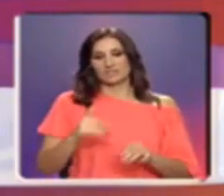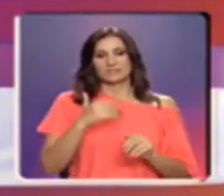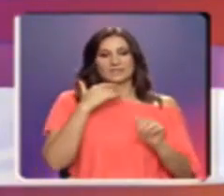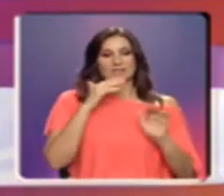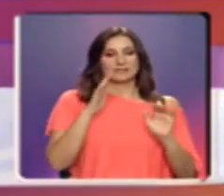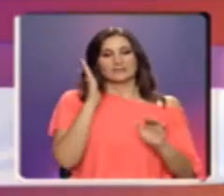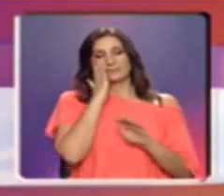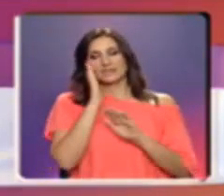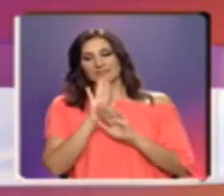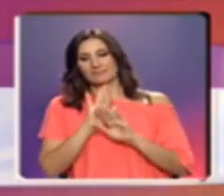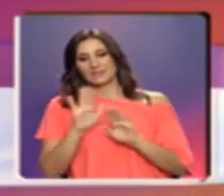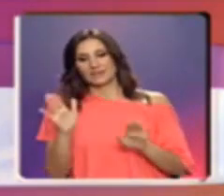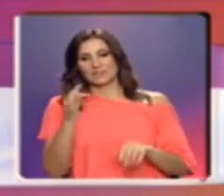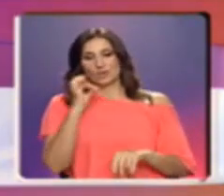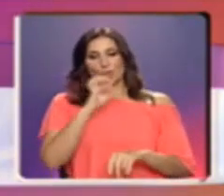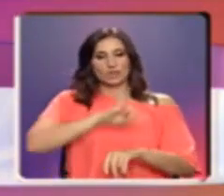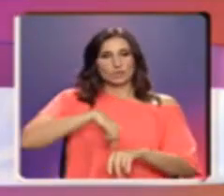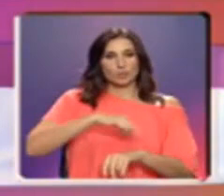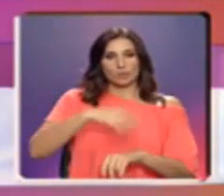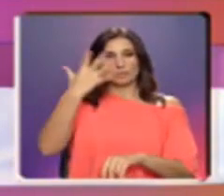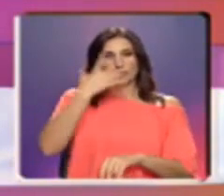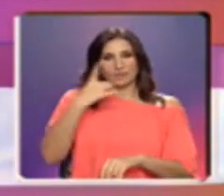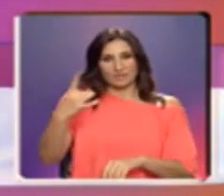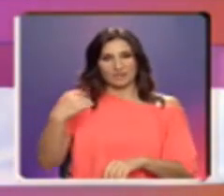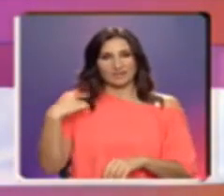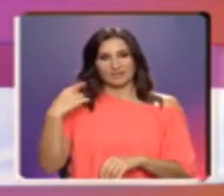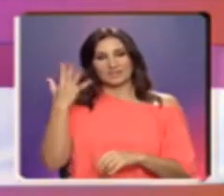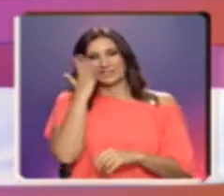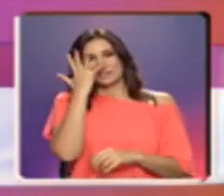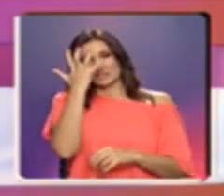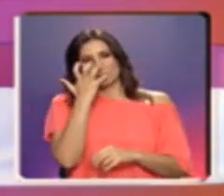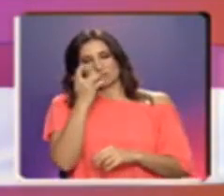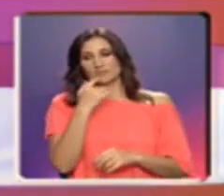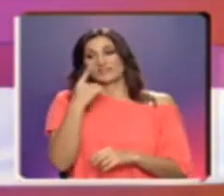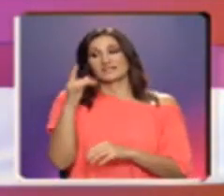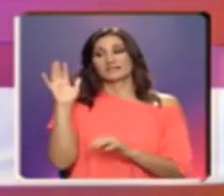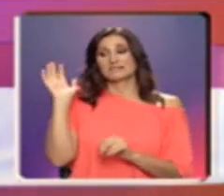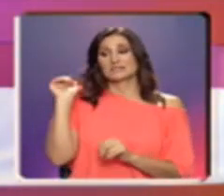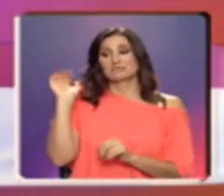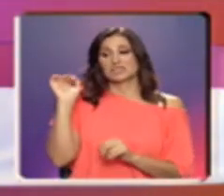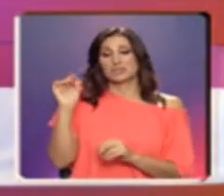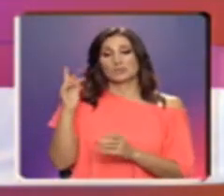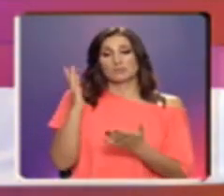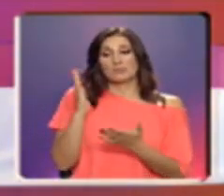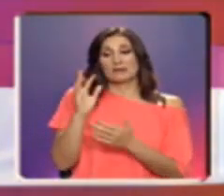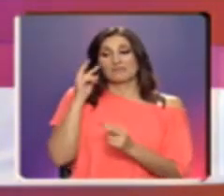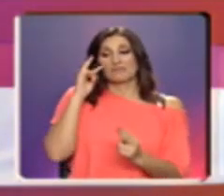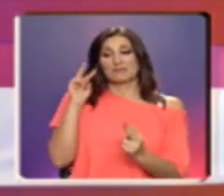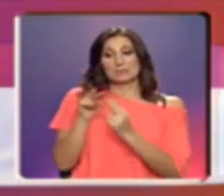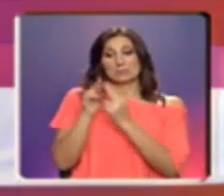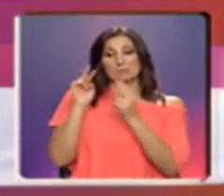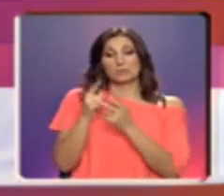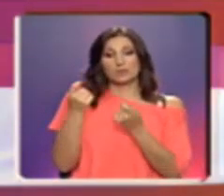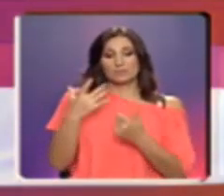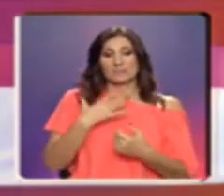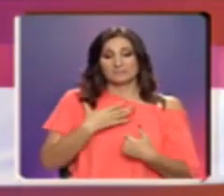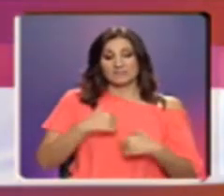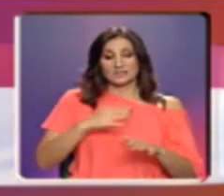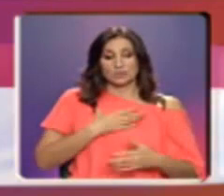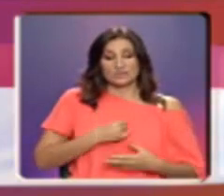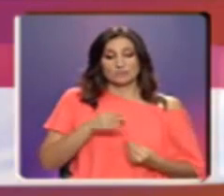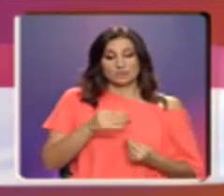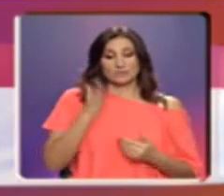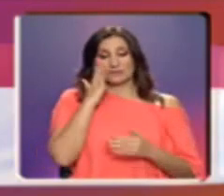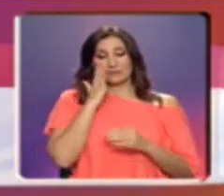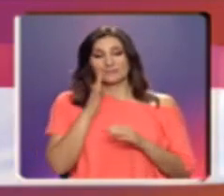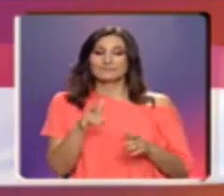minha cama naquilo que são as 8 horas diárias, já tinha dito, pronto, agora não nos vamos ver, mas gostamos muito um do outro, mas não nos vamos ver